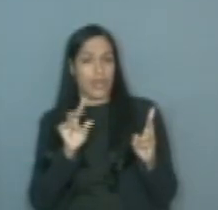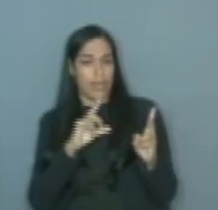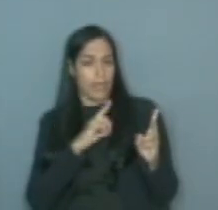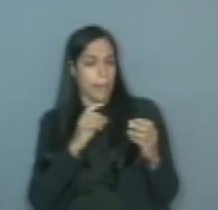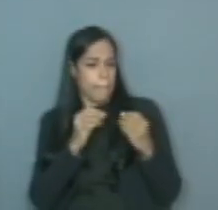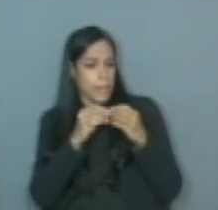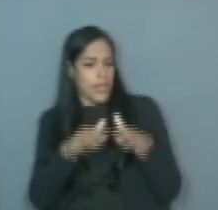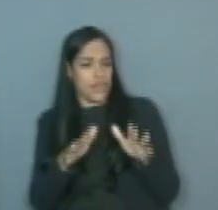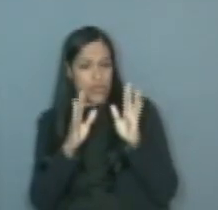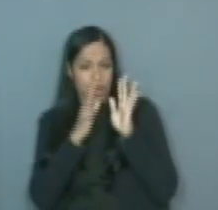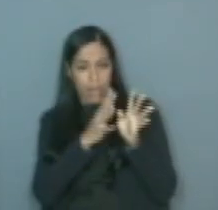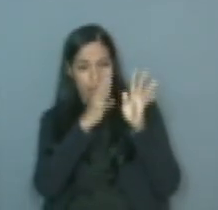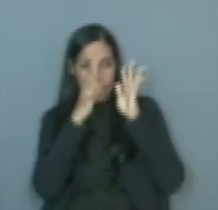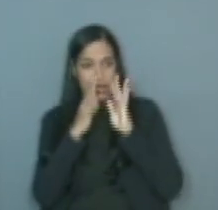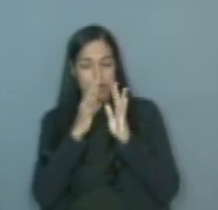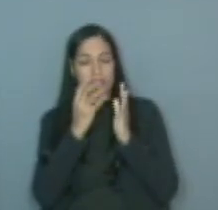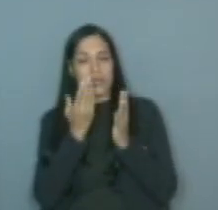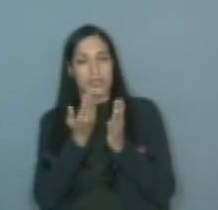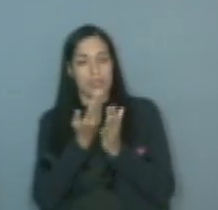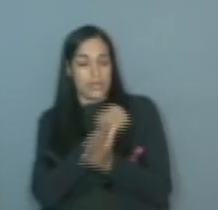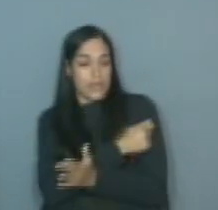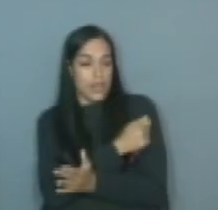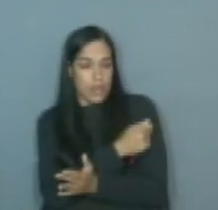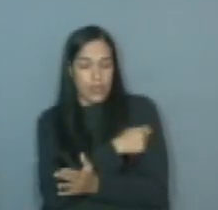alunos? Totalmente.